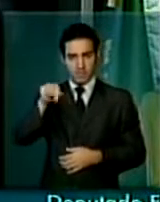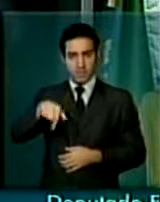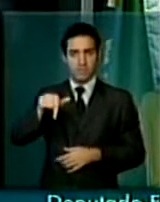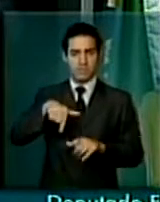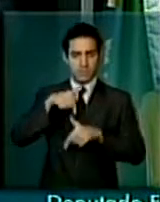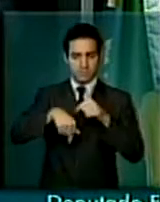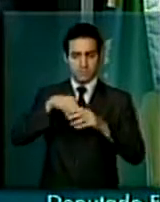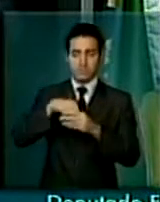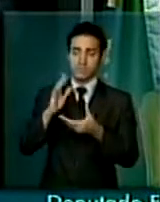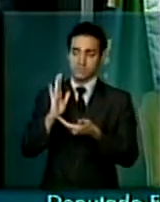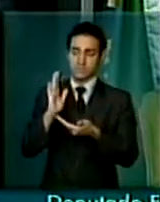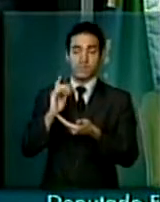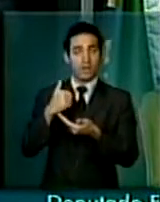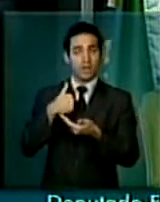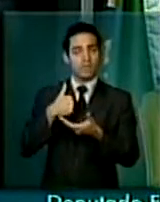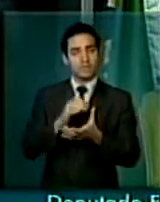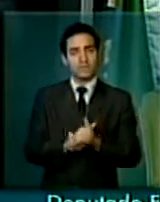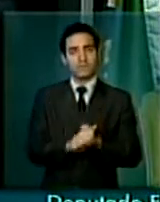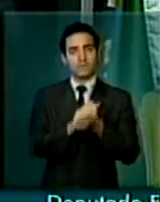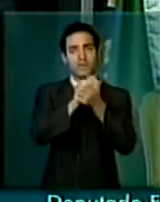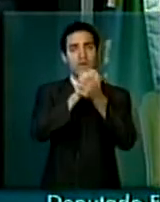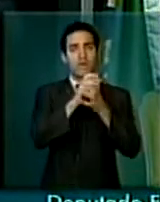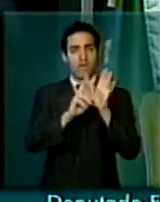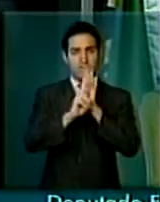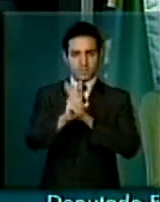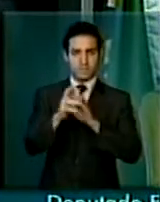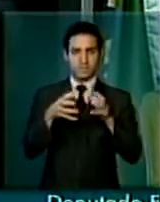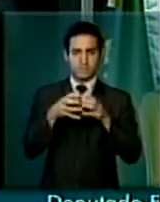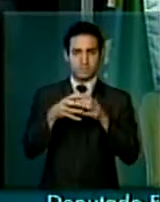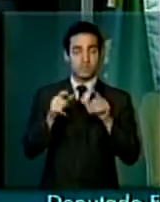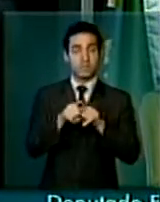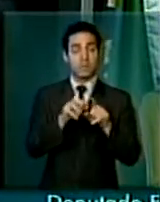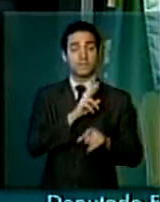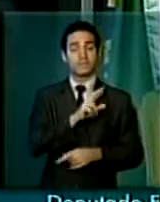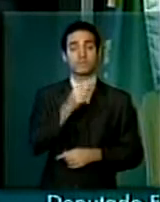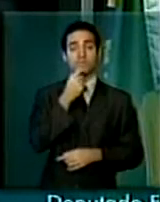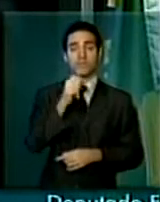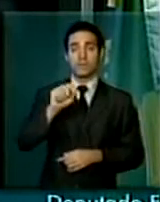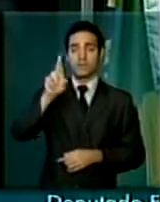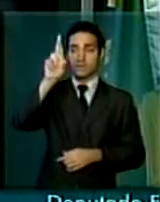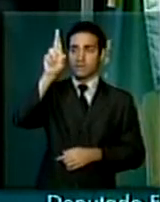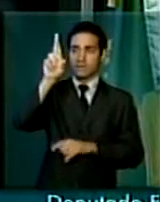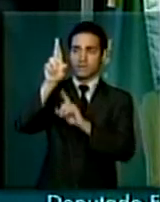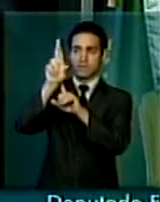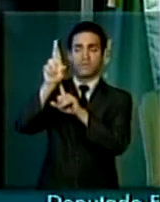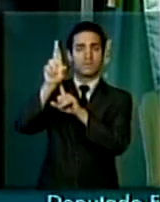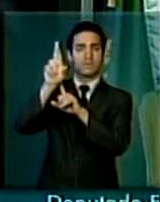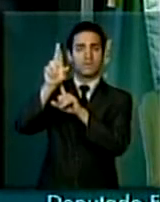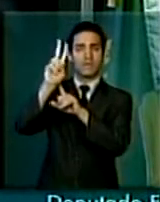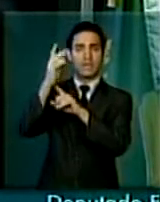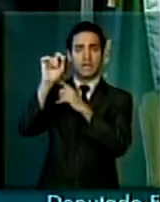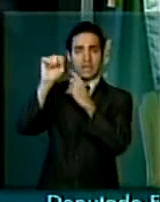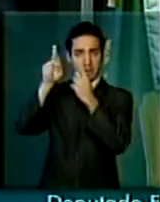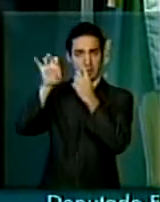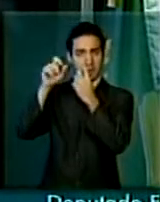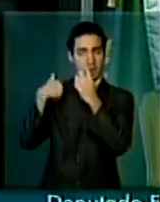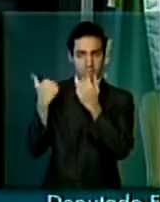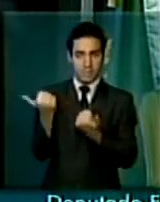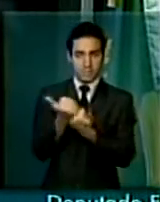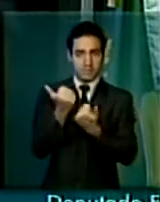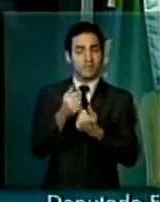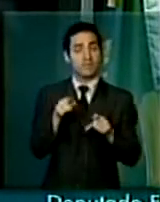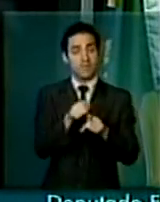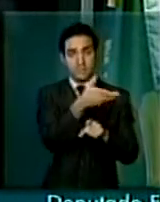honra de saudar, em nome do meu partido, representando o líder do PMDB, Henrique Eduardo Alves, as famílias